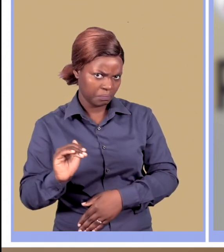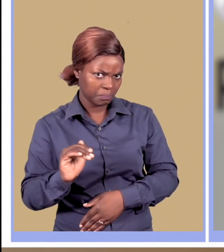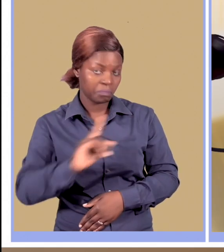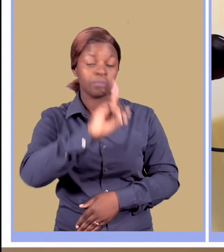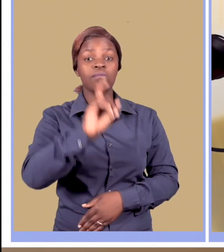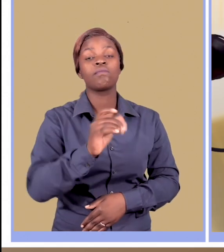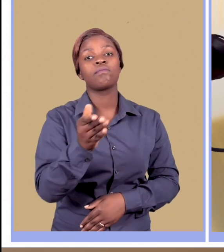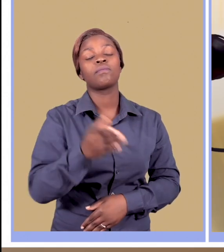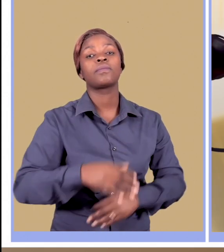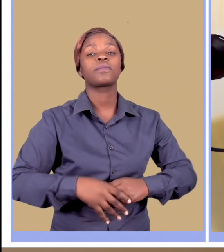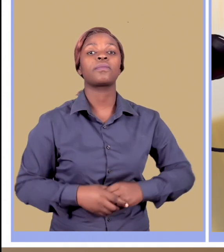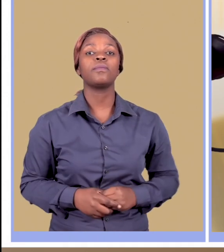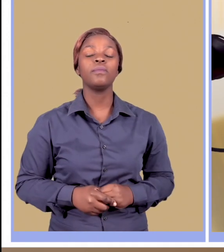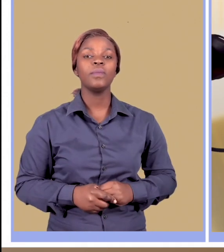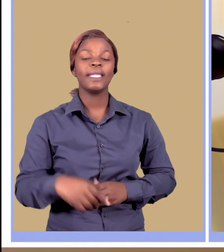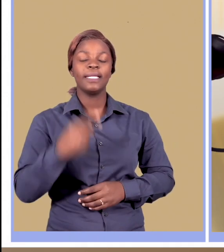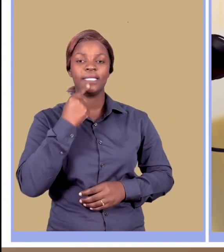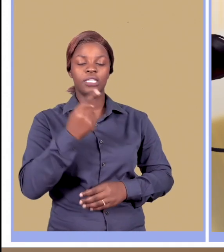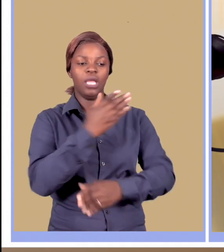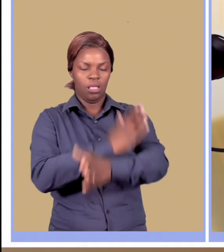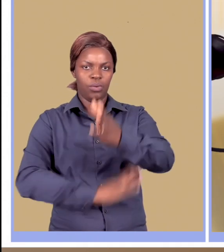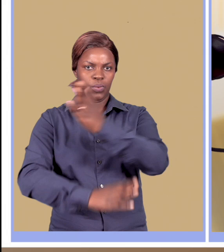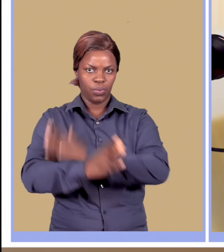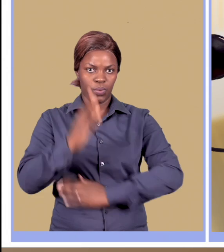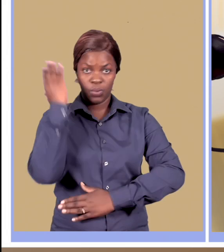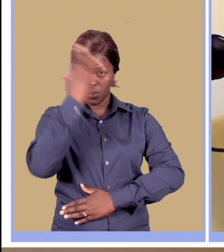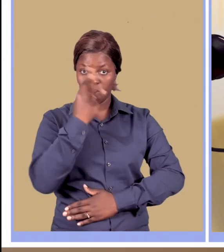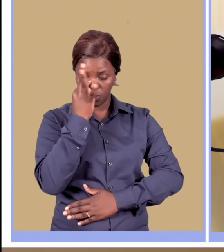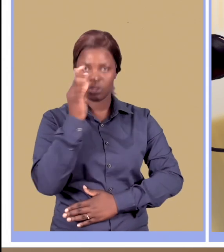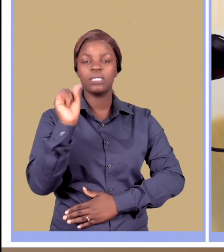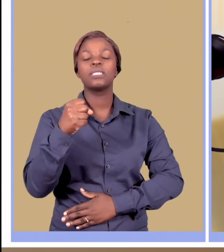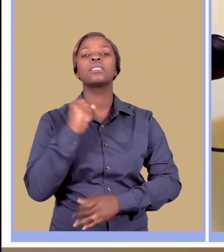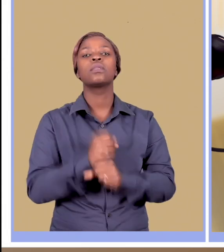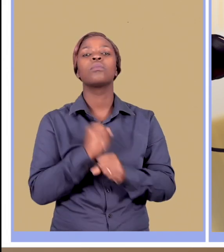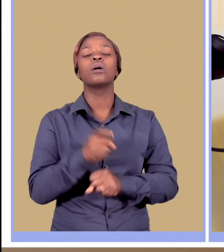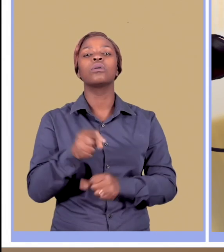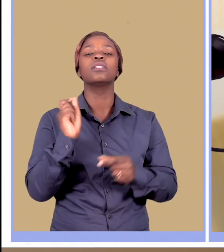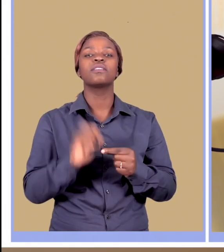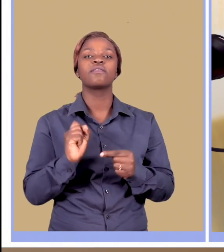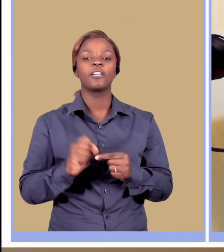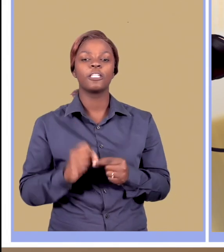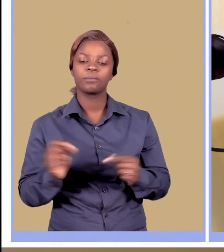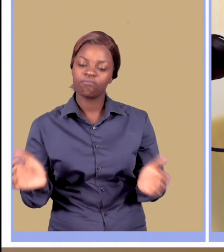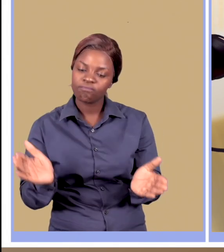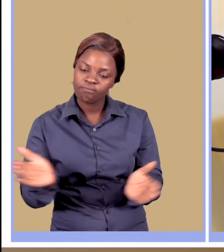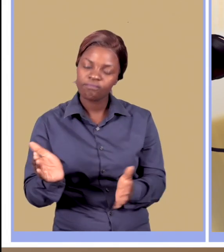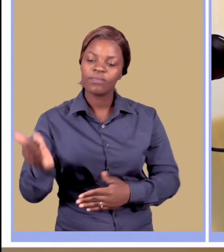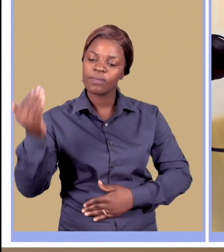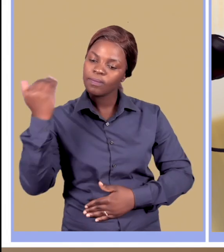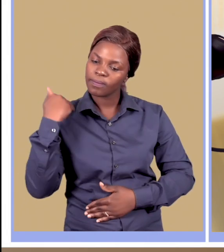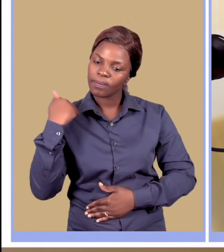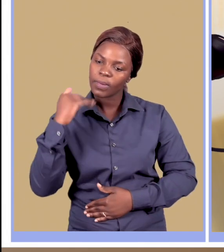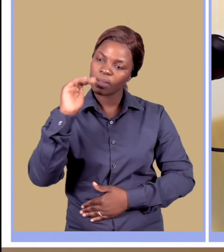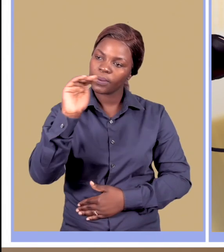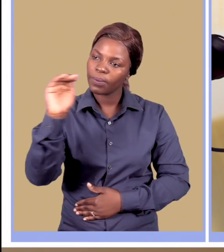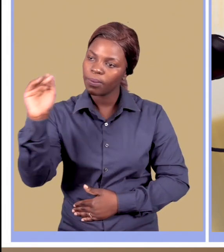zona. Eu penso que a DEMO Nampula está a fazer esse trabalho. Está a fazer esse trabalho de sensibilizar as